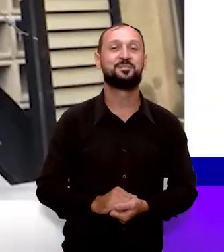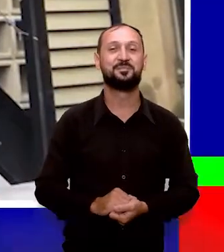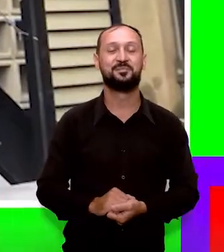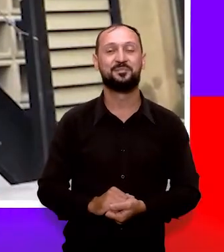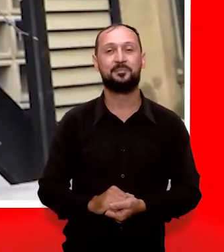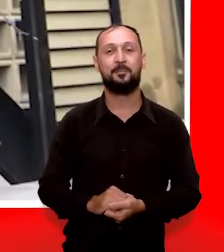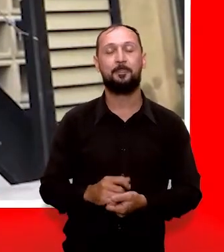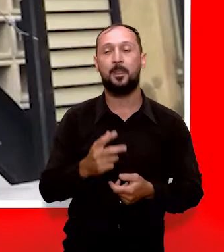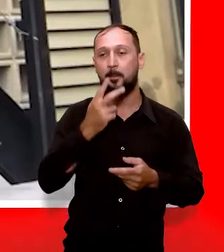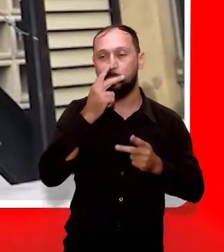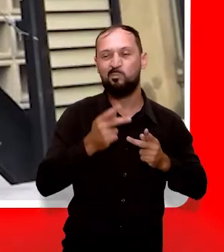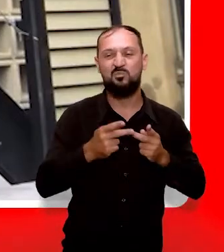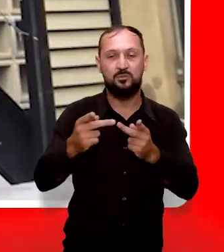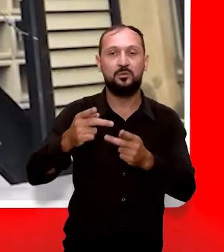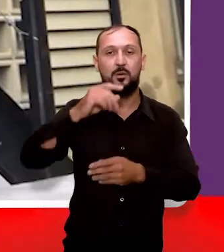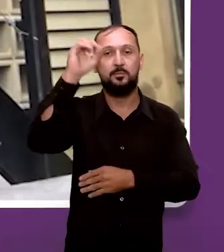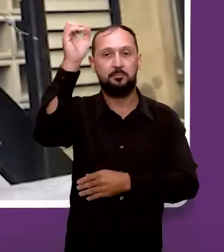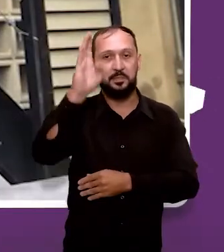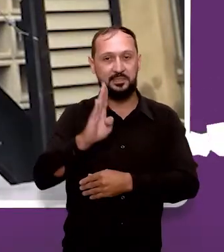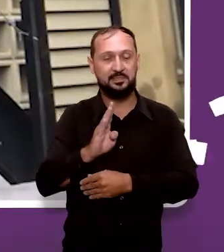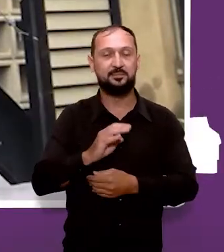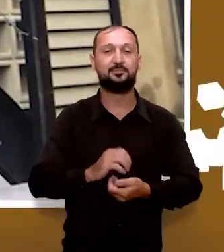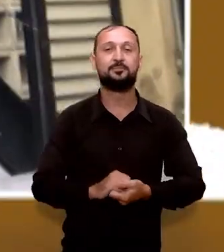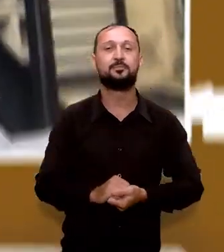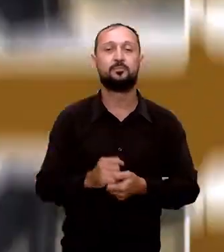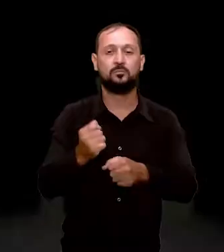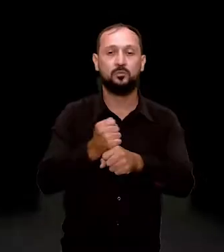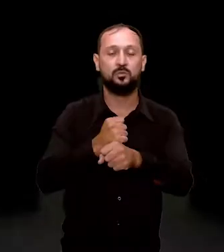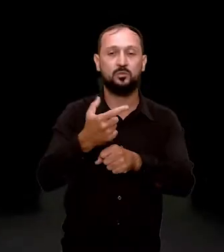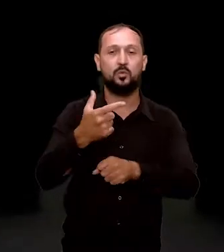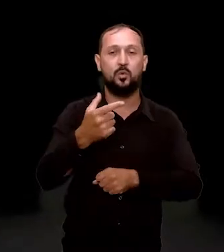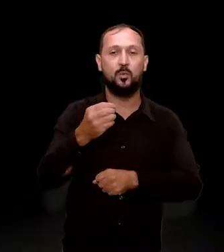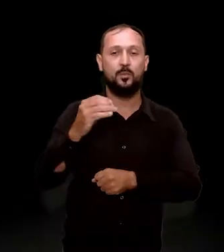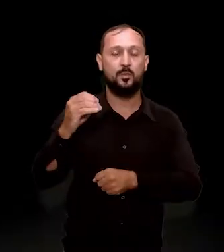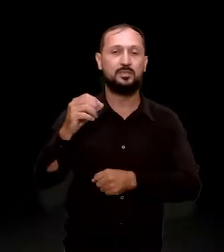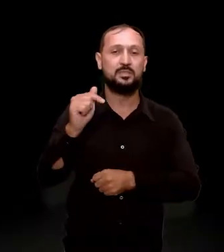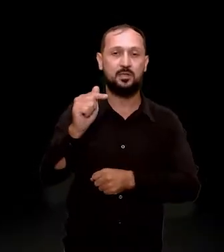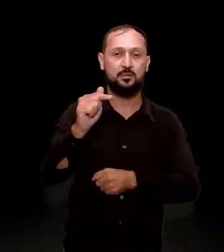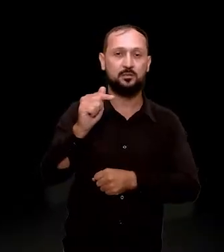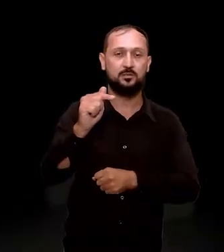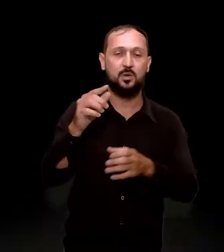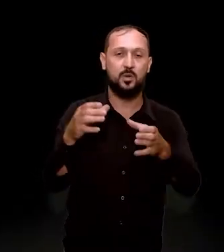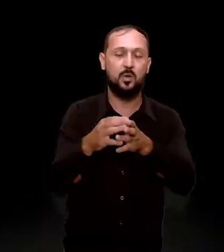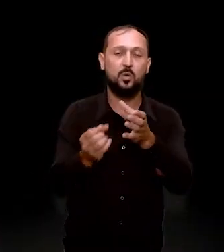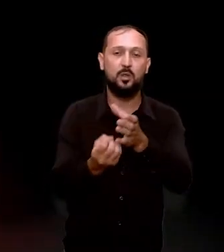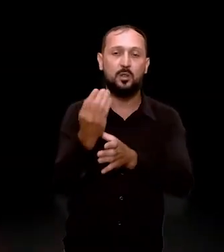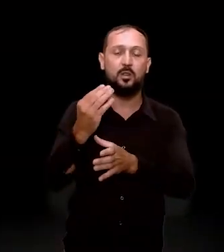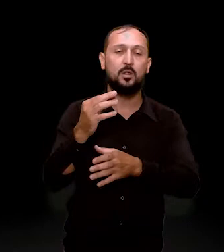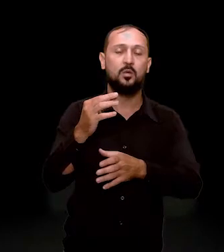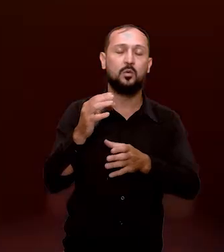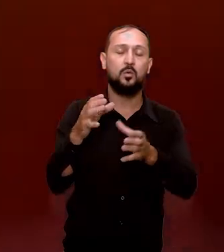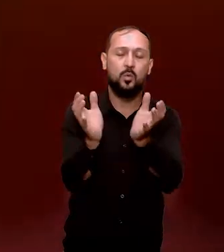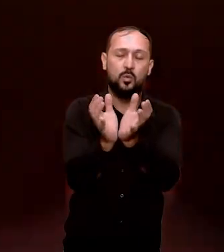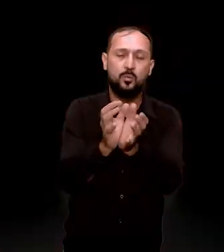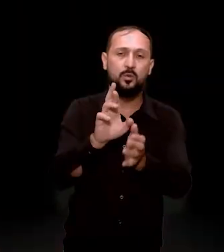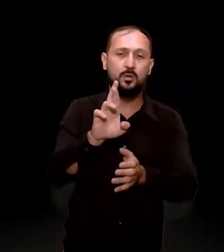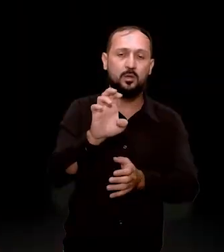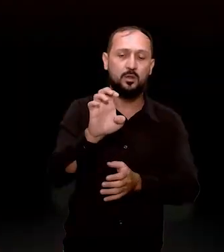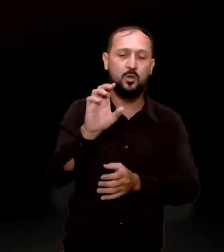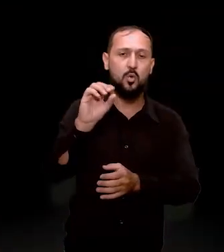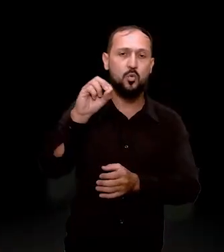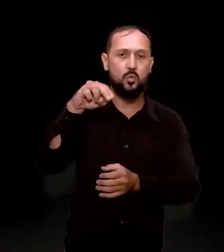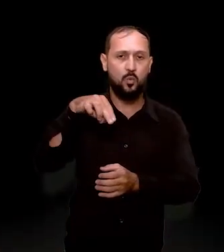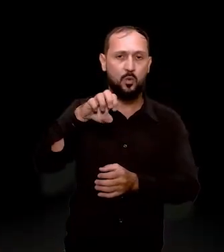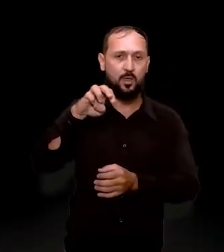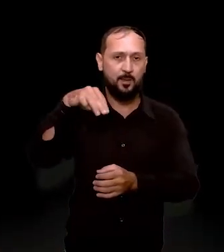Sul, um convite ao Brasil. Em 2007, Lúcia criou o grupo Ecoema para